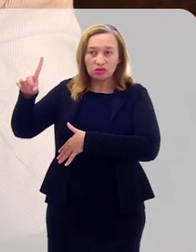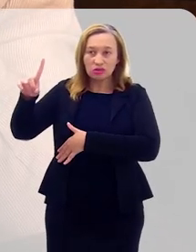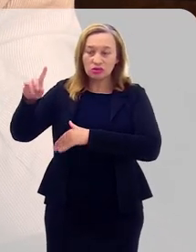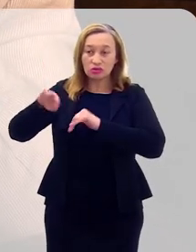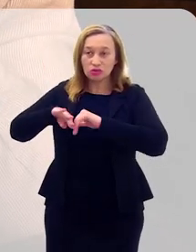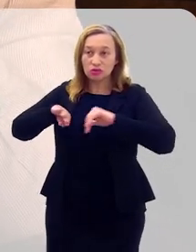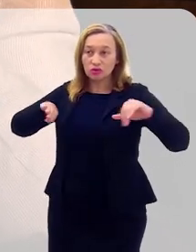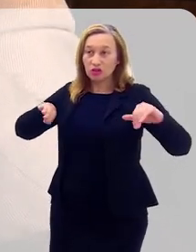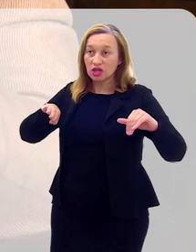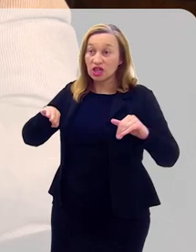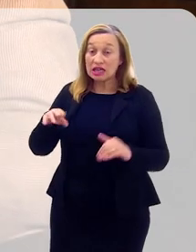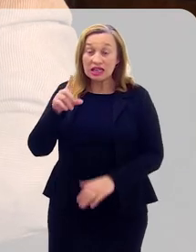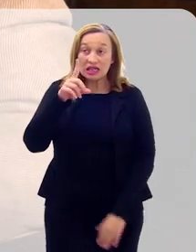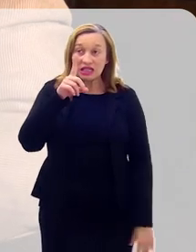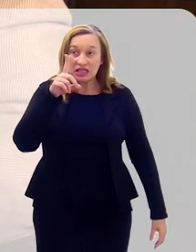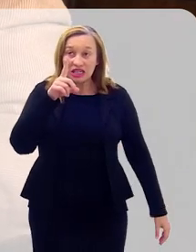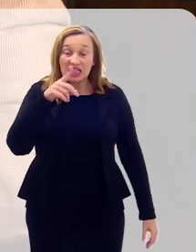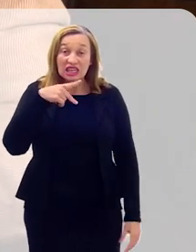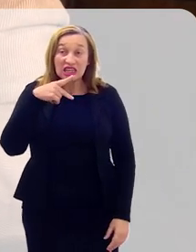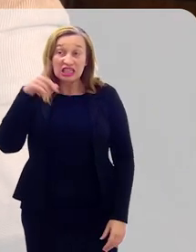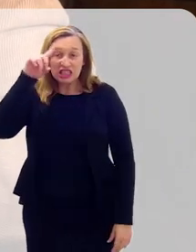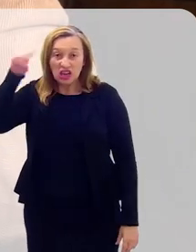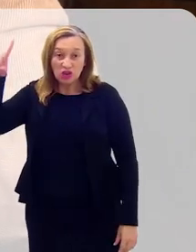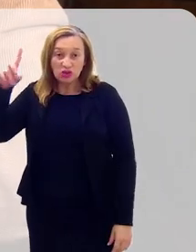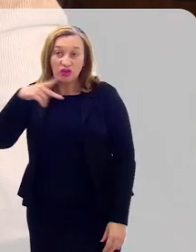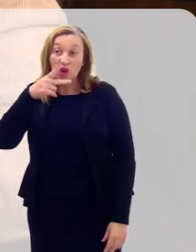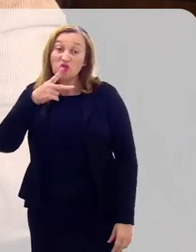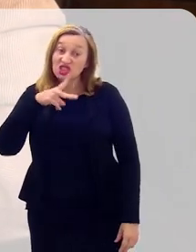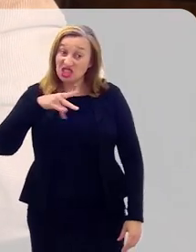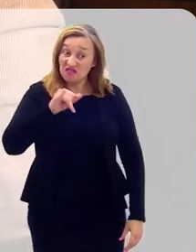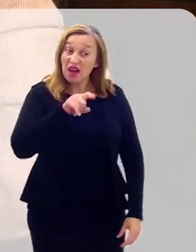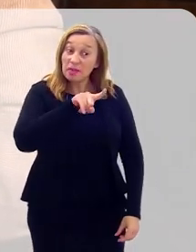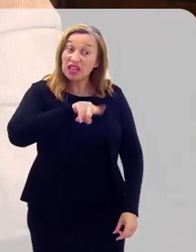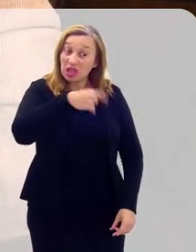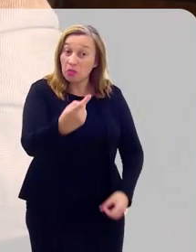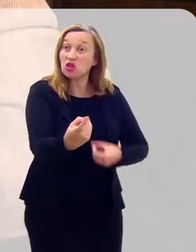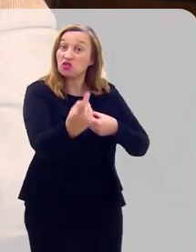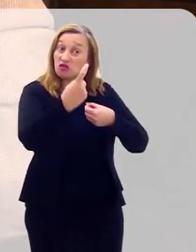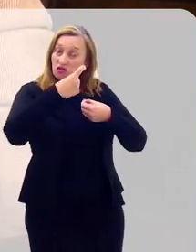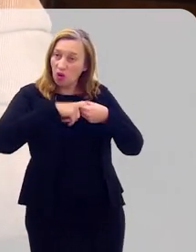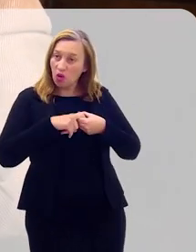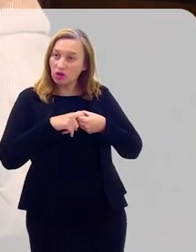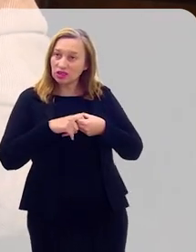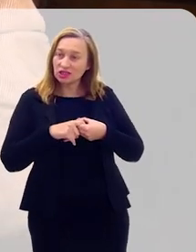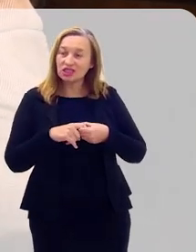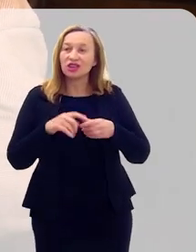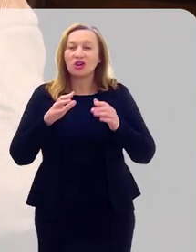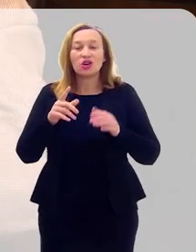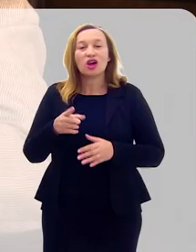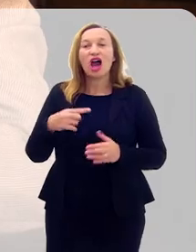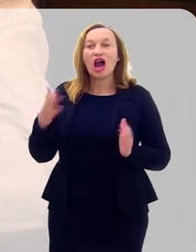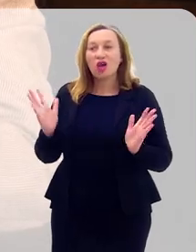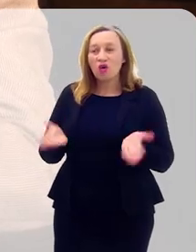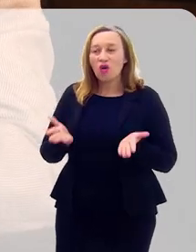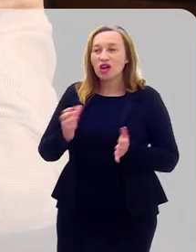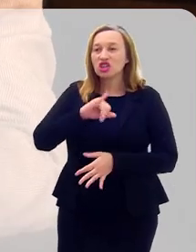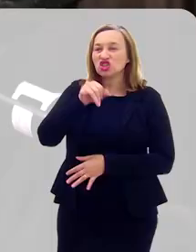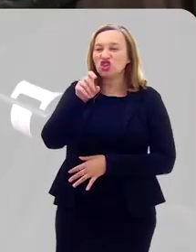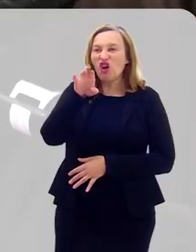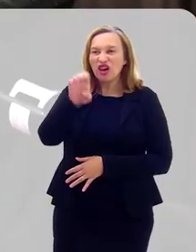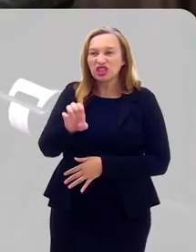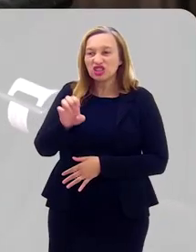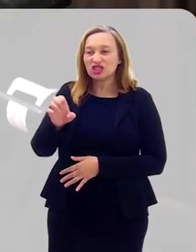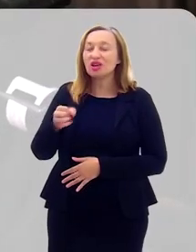viver. Aí Deus diz pra ele: vai, mas tu volta, cabra. Conosco, Jorge